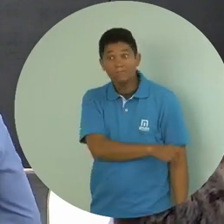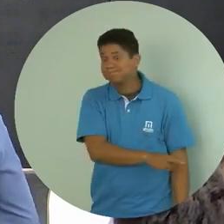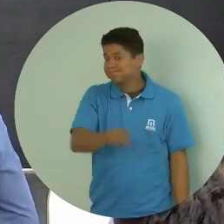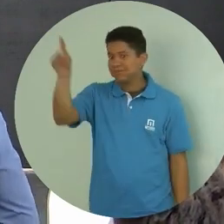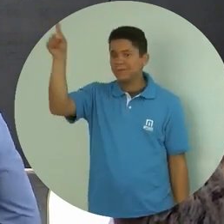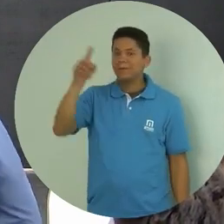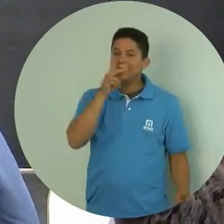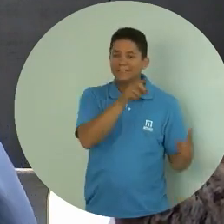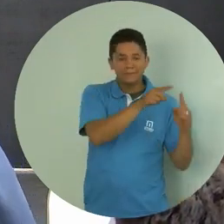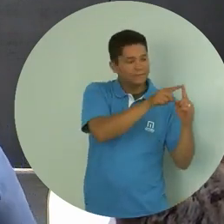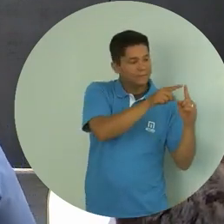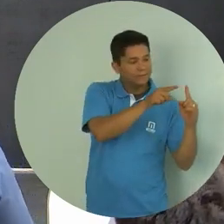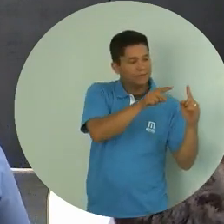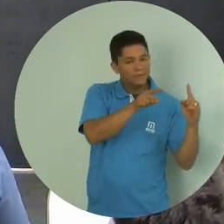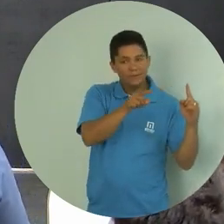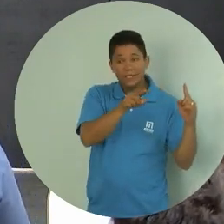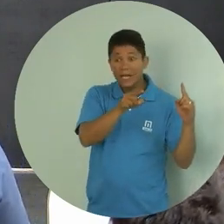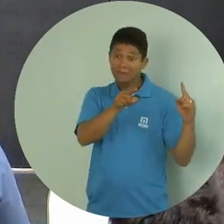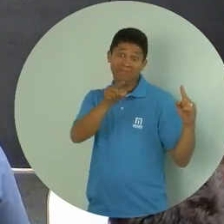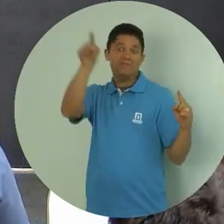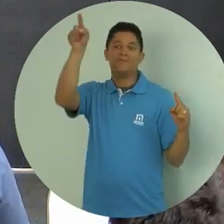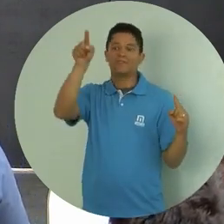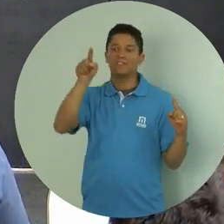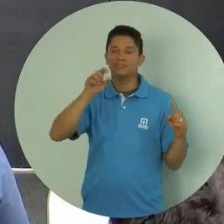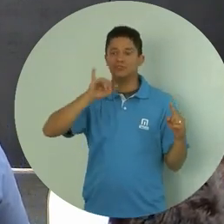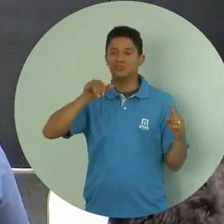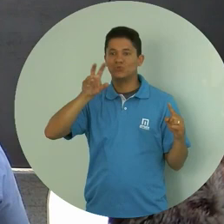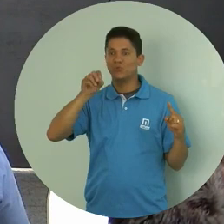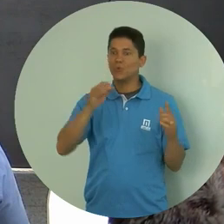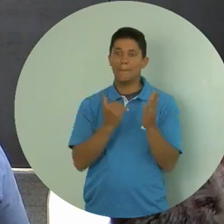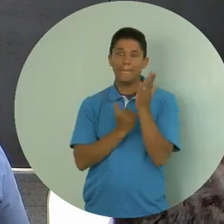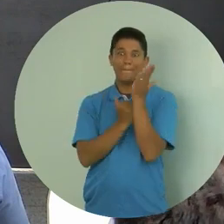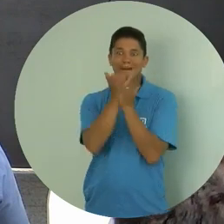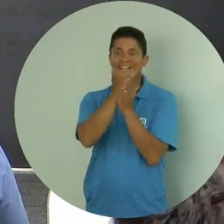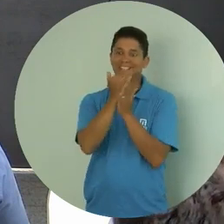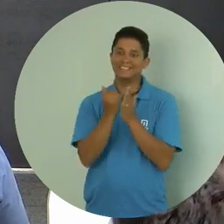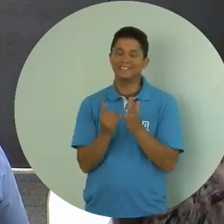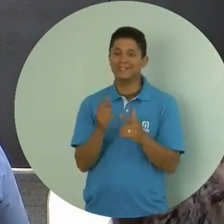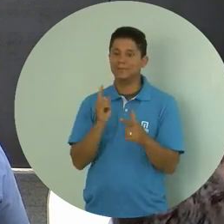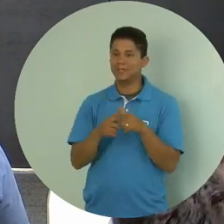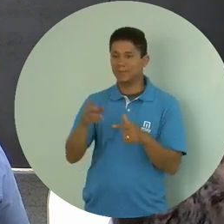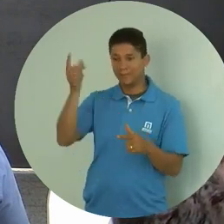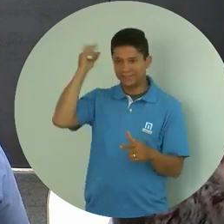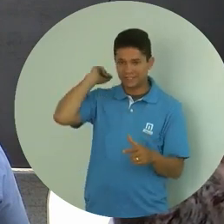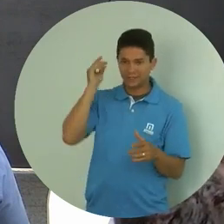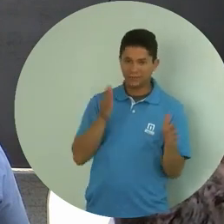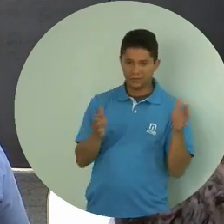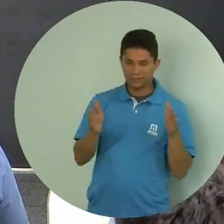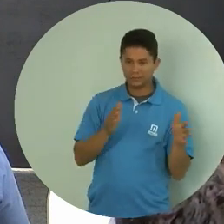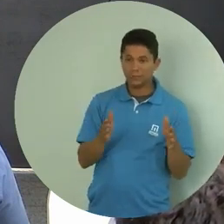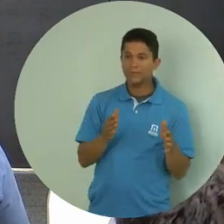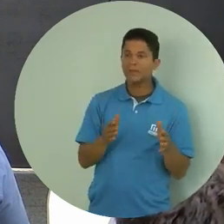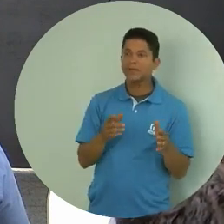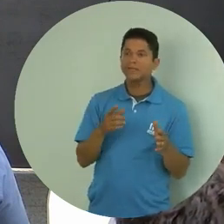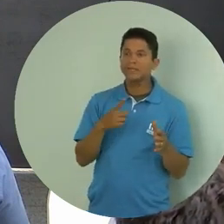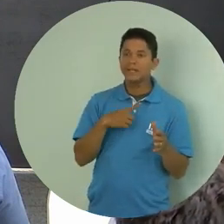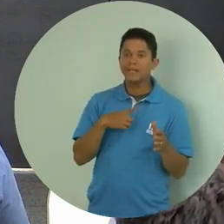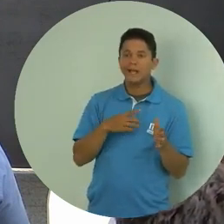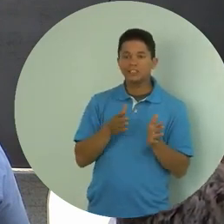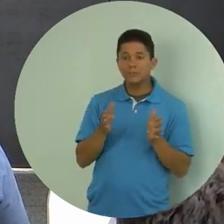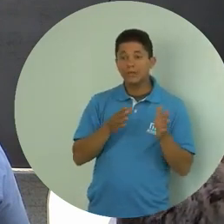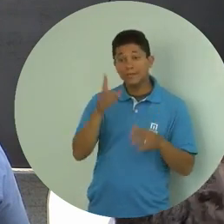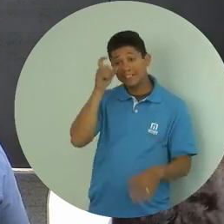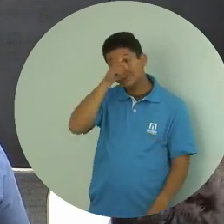É bomba, equipamentos que na época, eu não sei hoje como é que está, mas equipamentos com disponibilidade